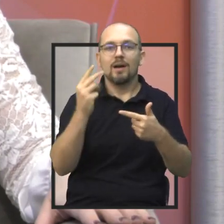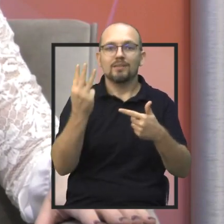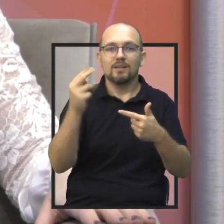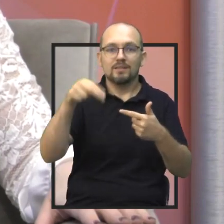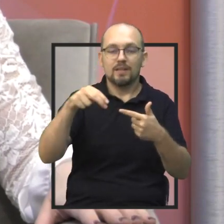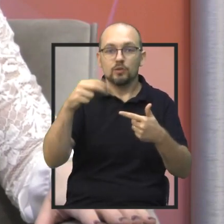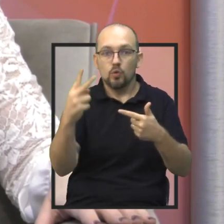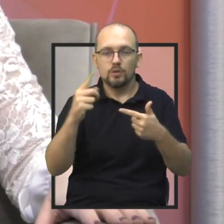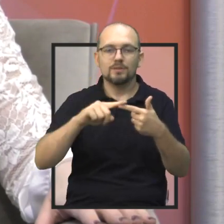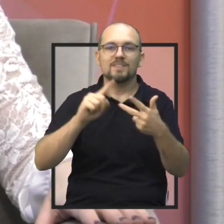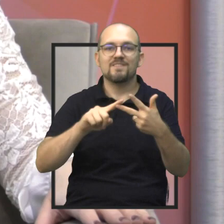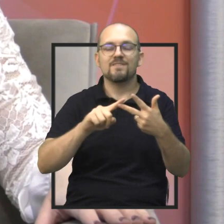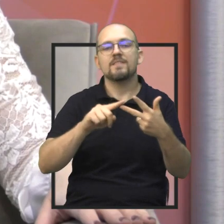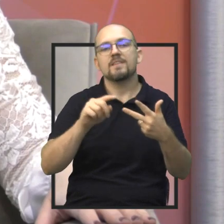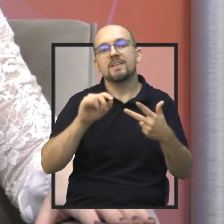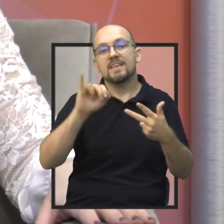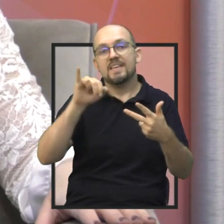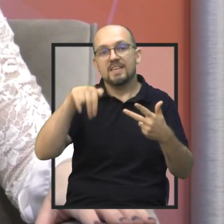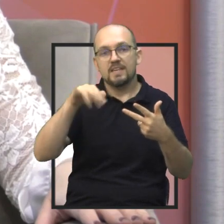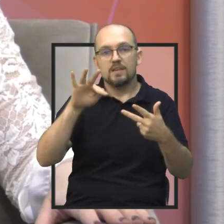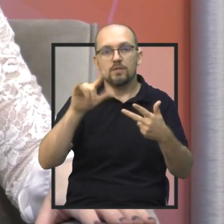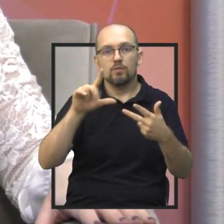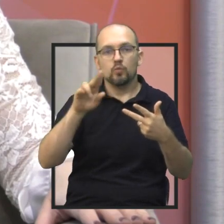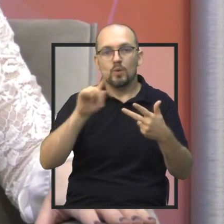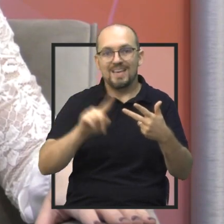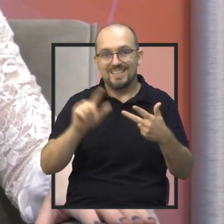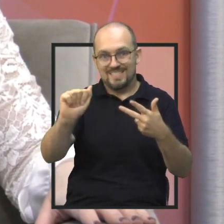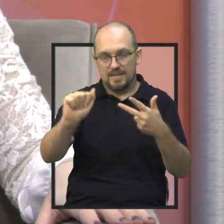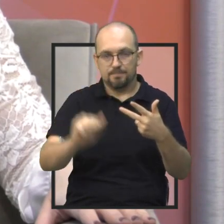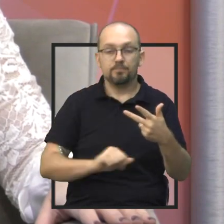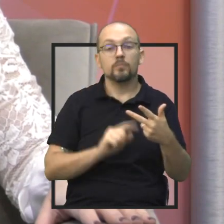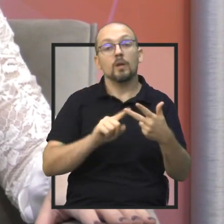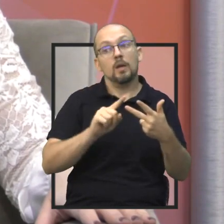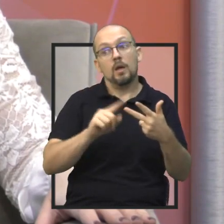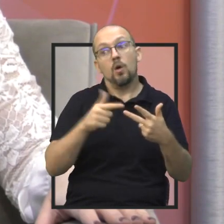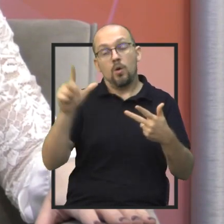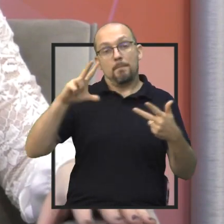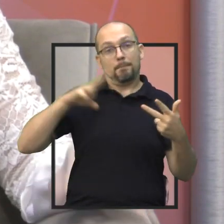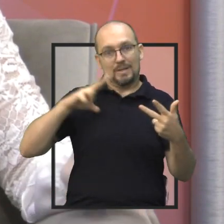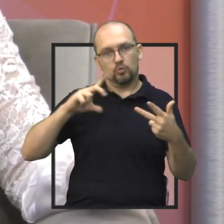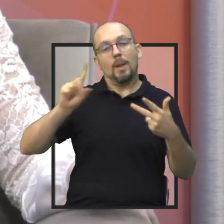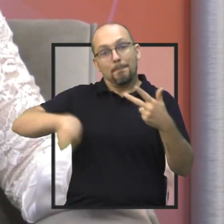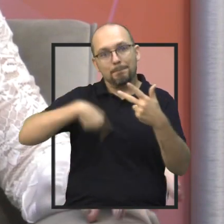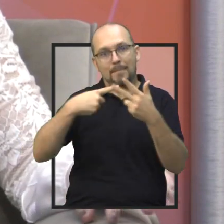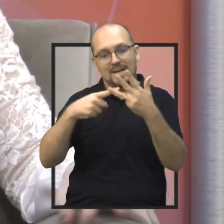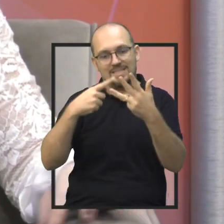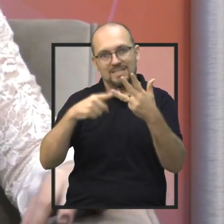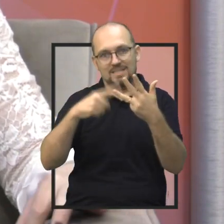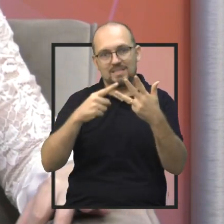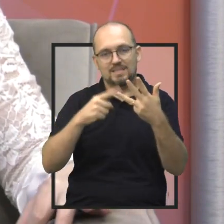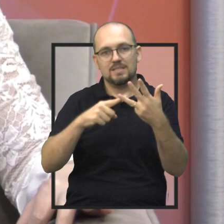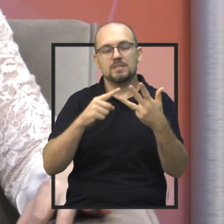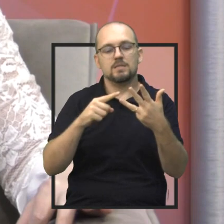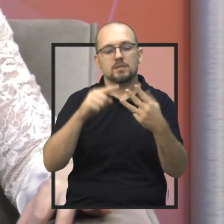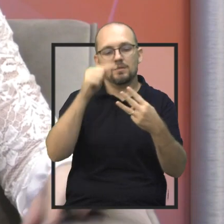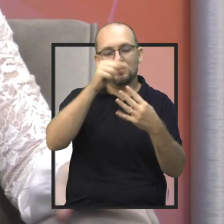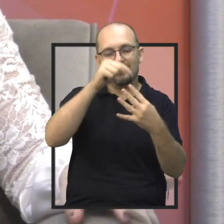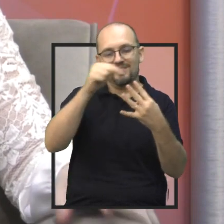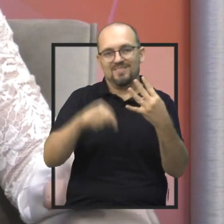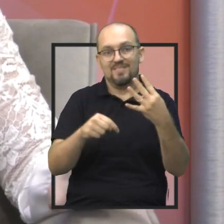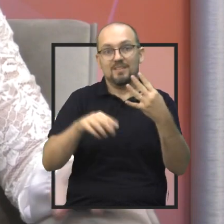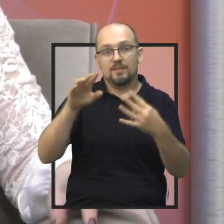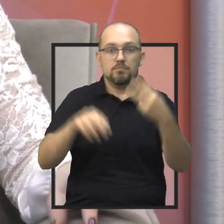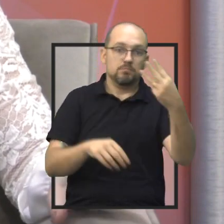que é o Victoria. Na rede privada existe uma outra vacina, que é a quadrivalente. Então, além dessas cepas,